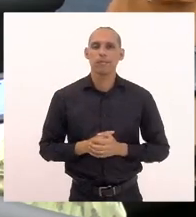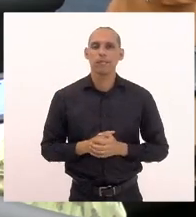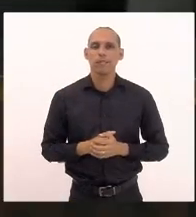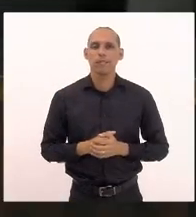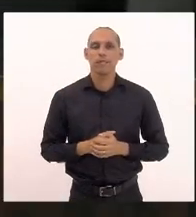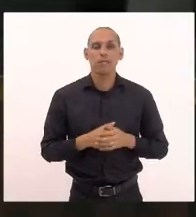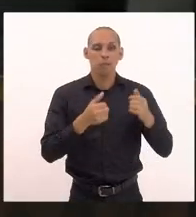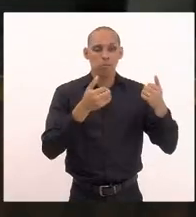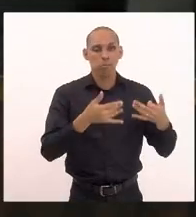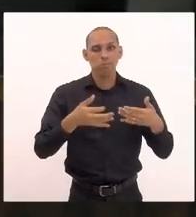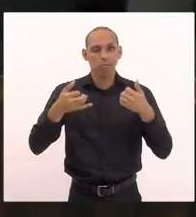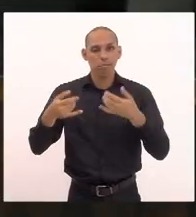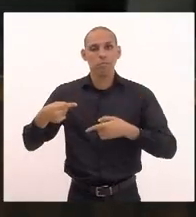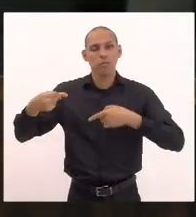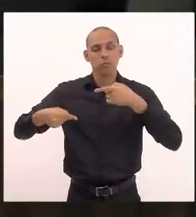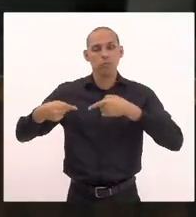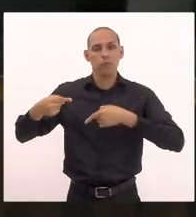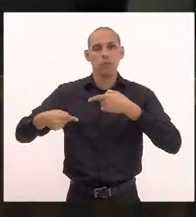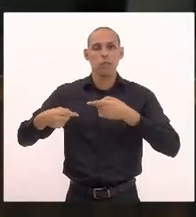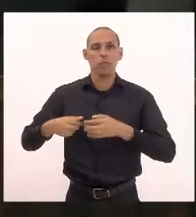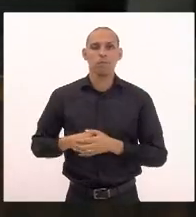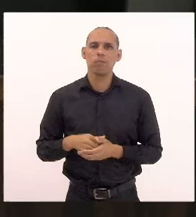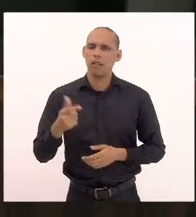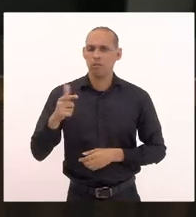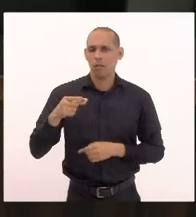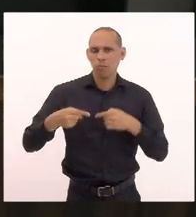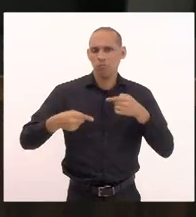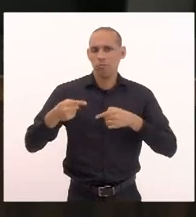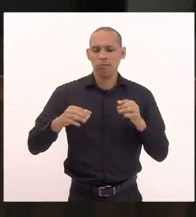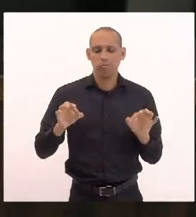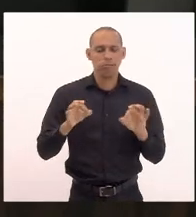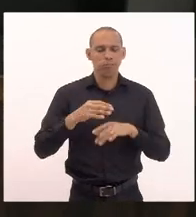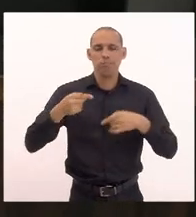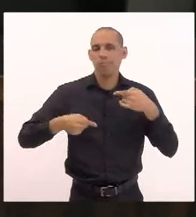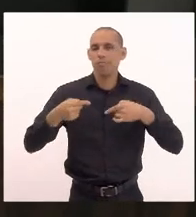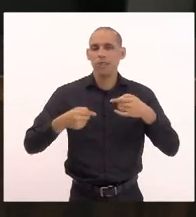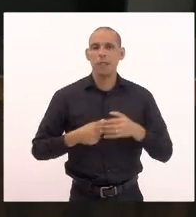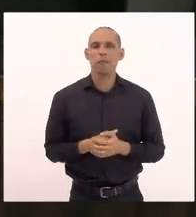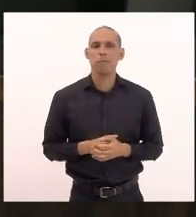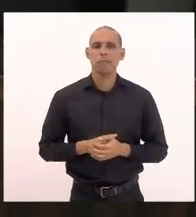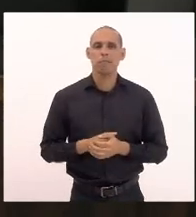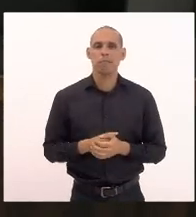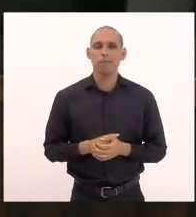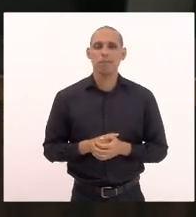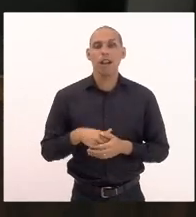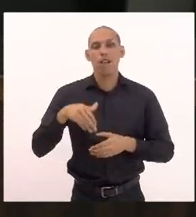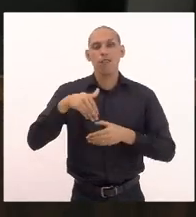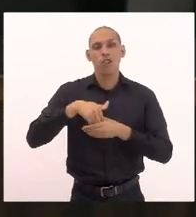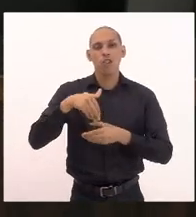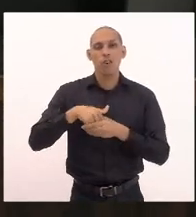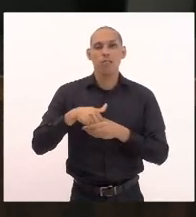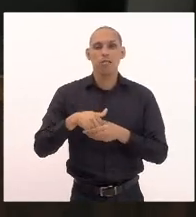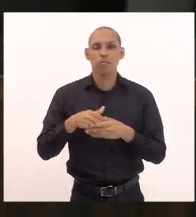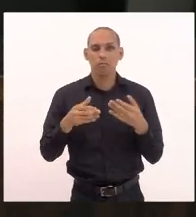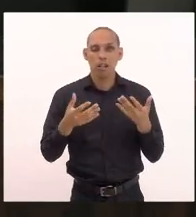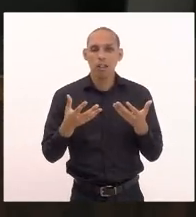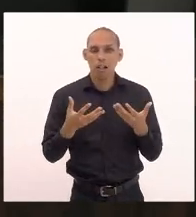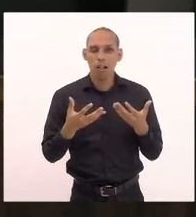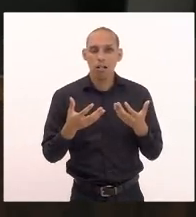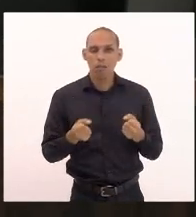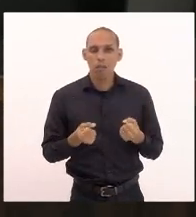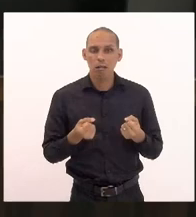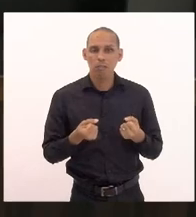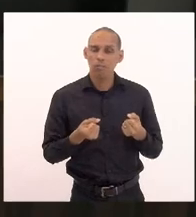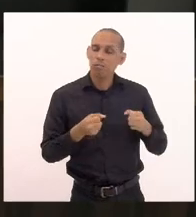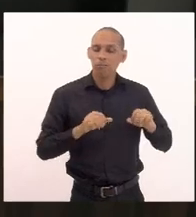os pareceres emitidos em discussão, não havendo que queira discutir, encerrada a discussão, em votação, os senhores que aprovam permaneçam